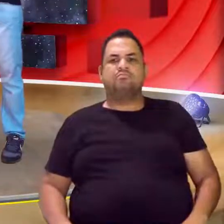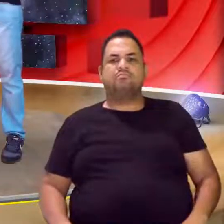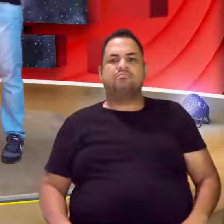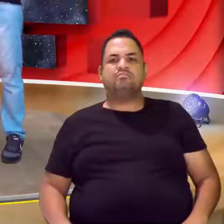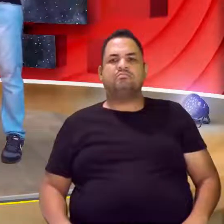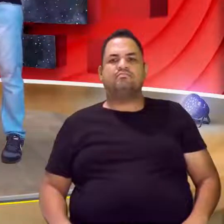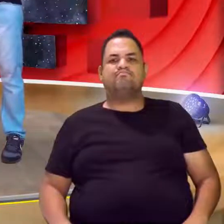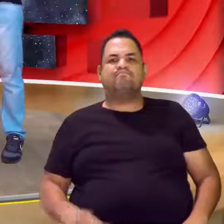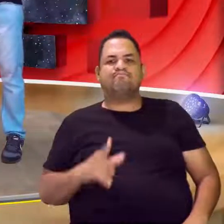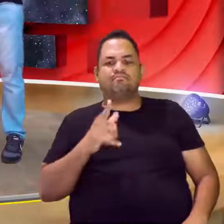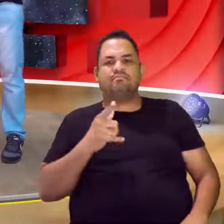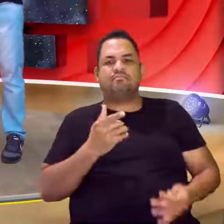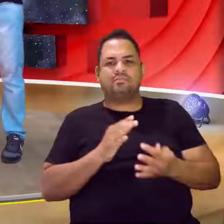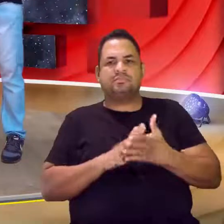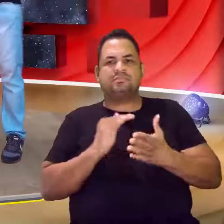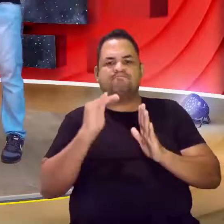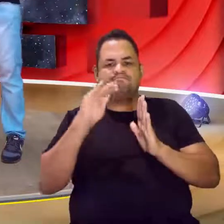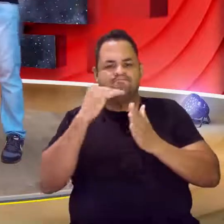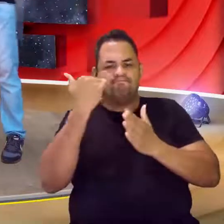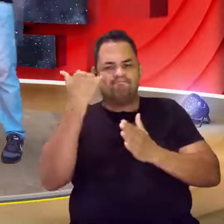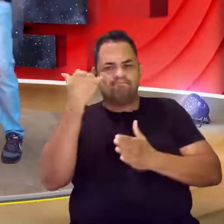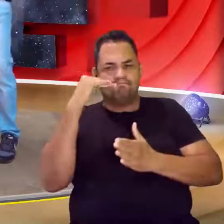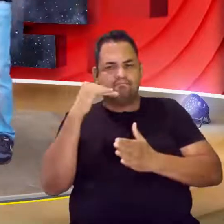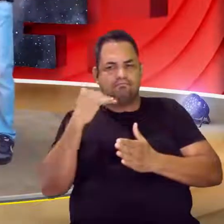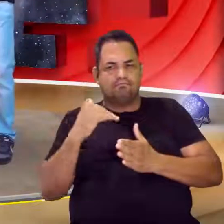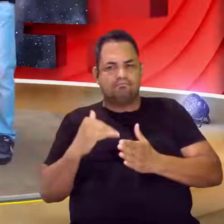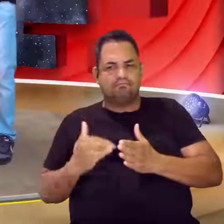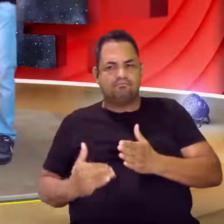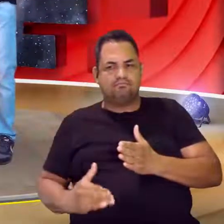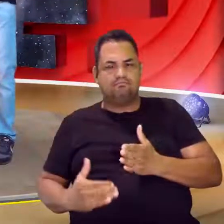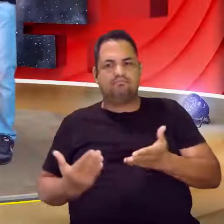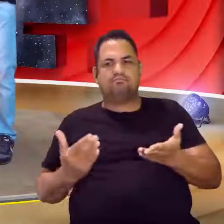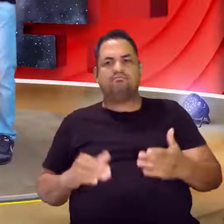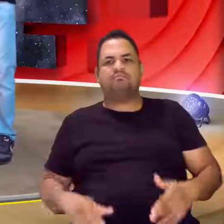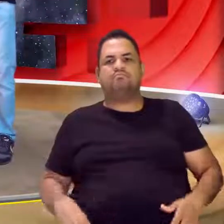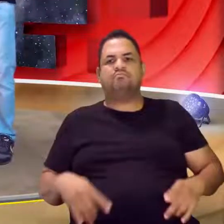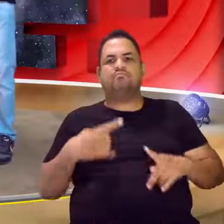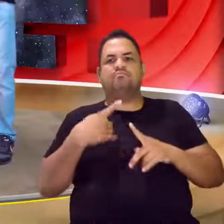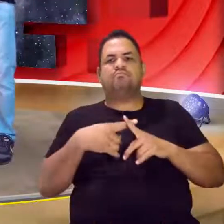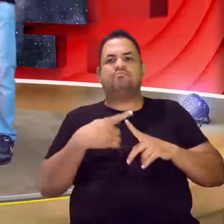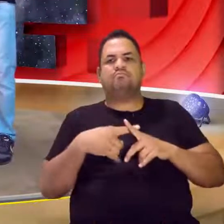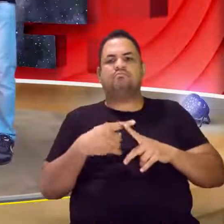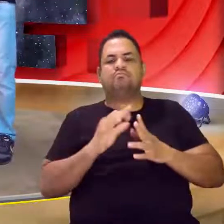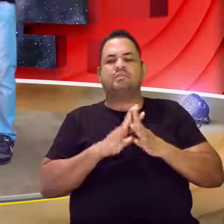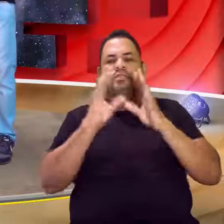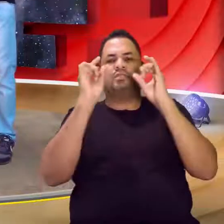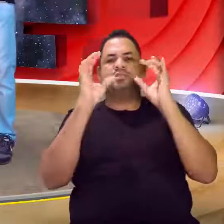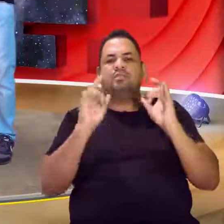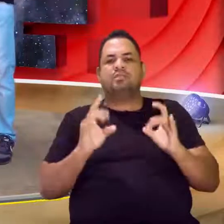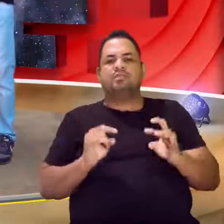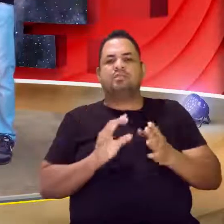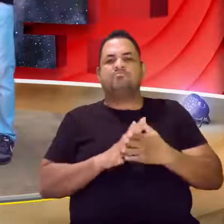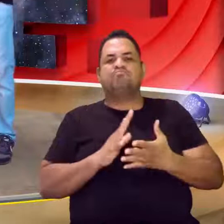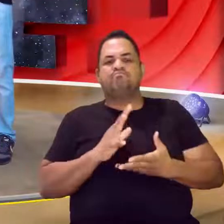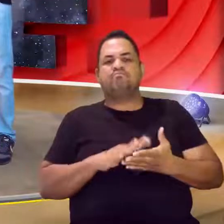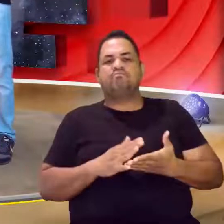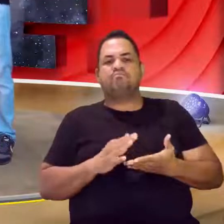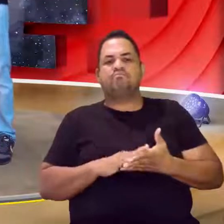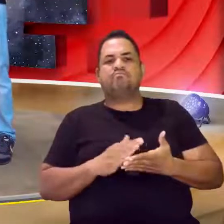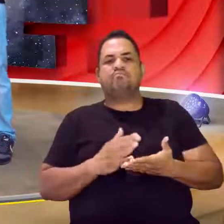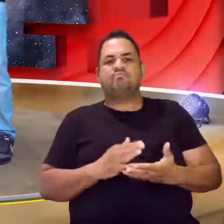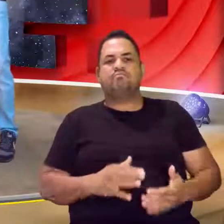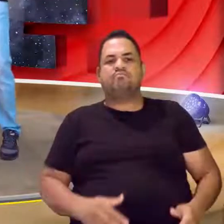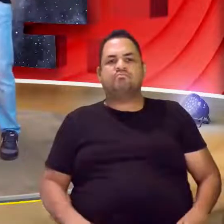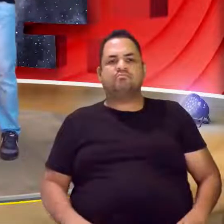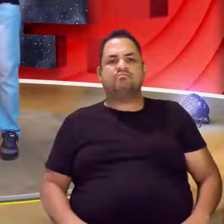achei fabulosa essa prova, essa sequência da prova desse ano, 2021, por conta desse detalhe. Na verdade, ela veio numa pegada